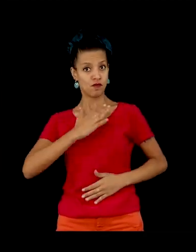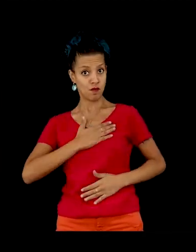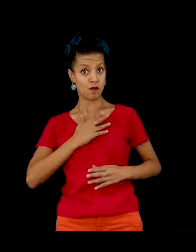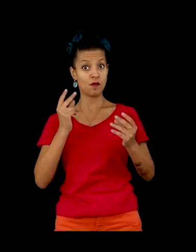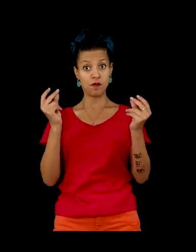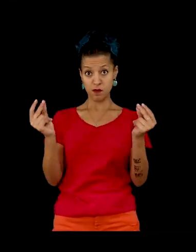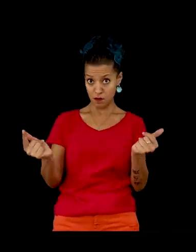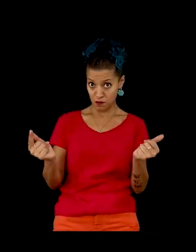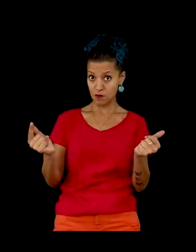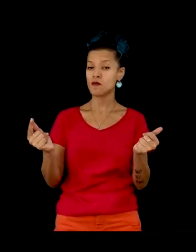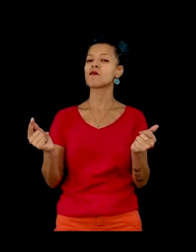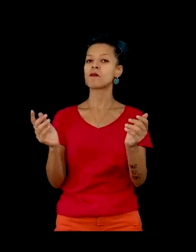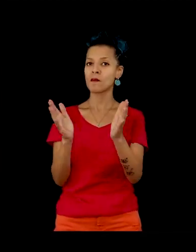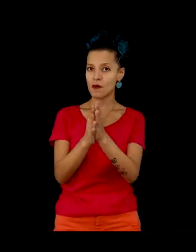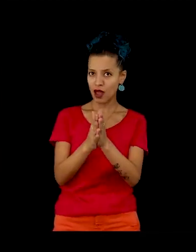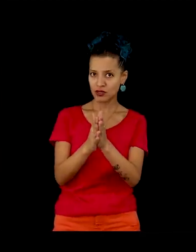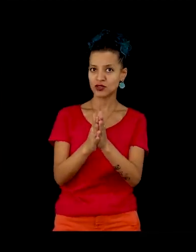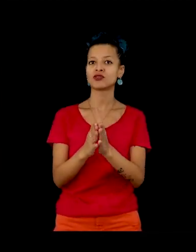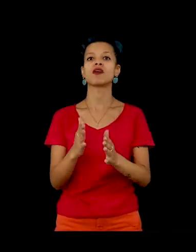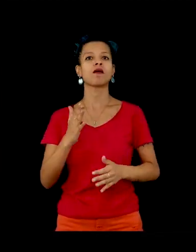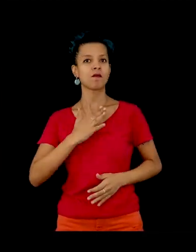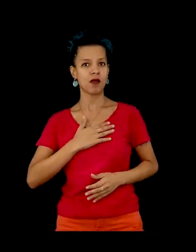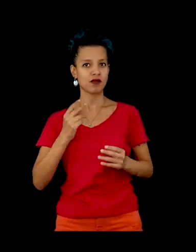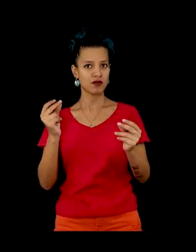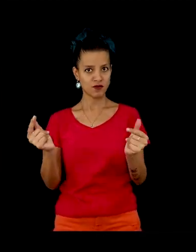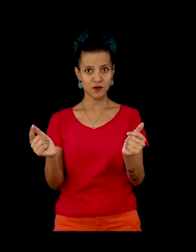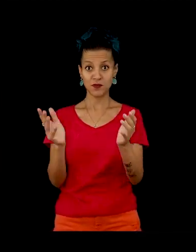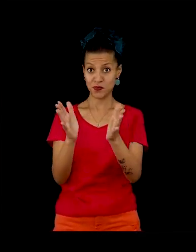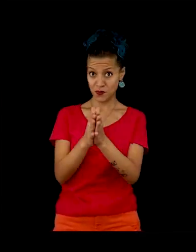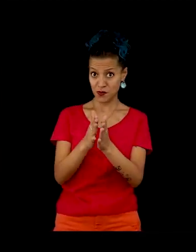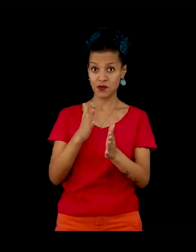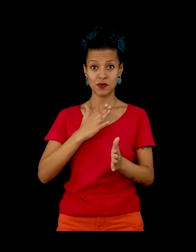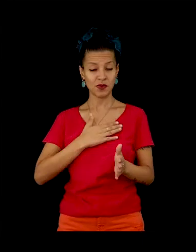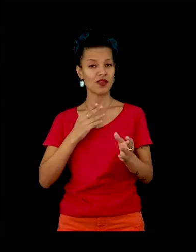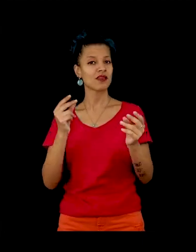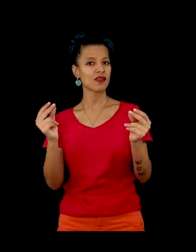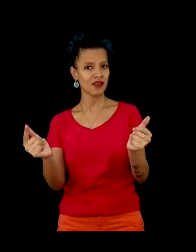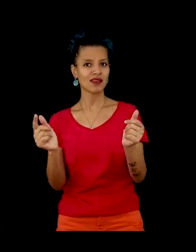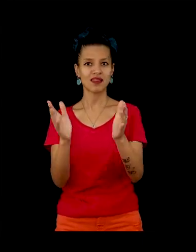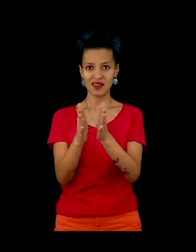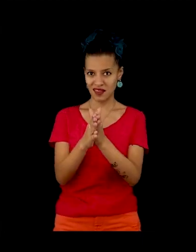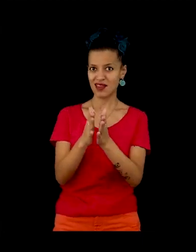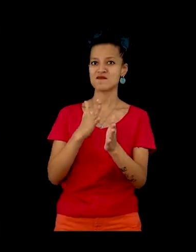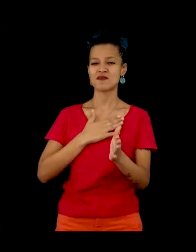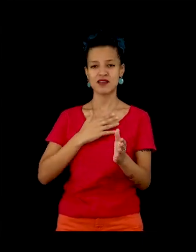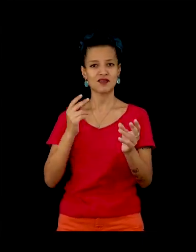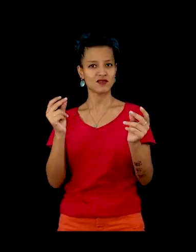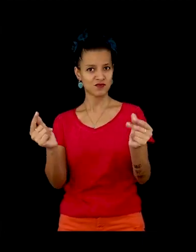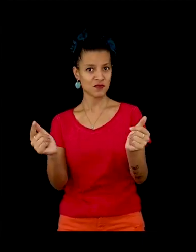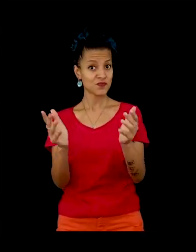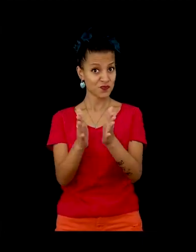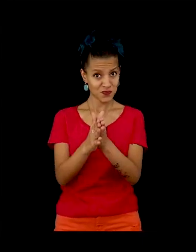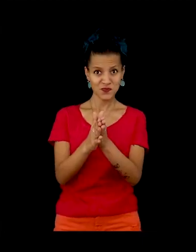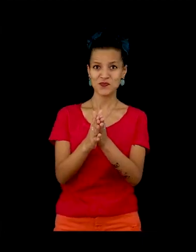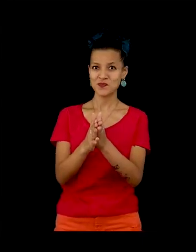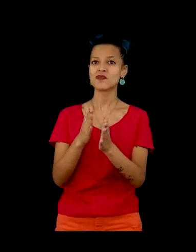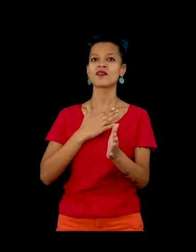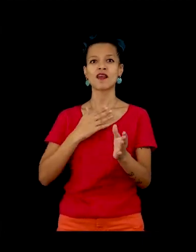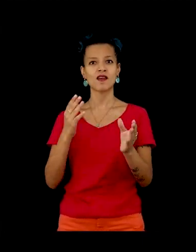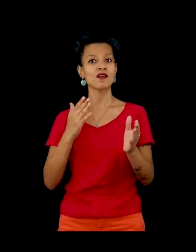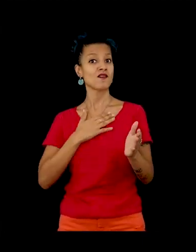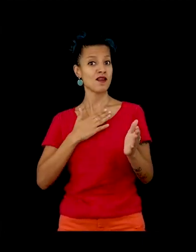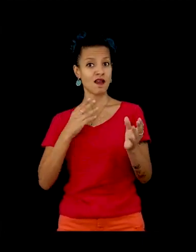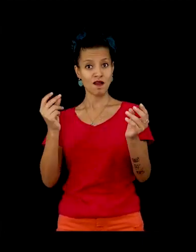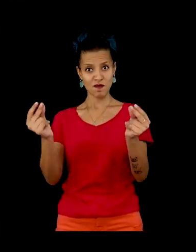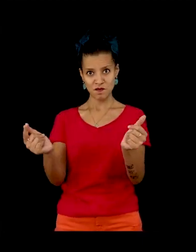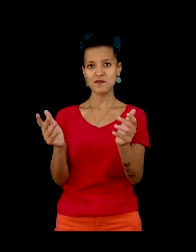estala, bate. Peito, estala, bate. Peito, estala, bate. Peito, estala, bate.